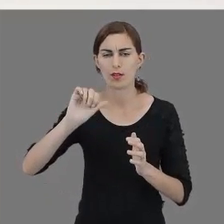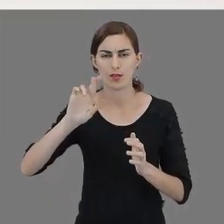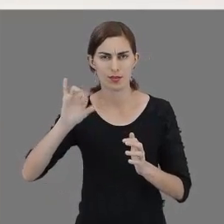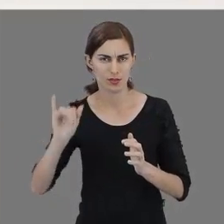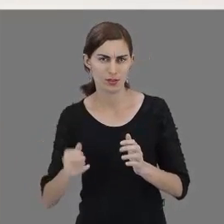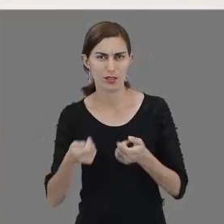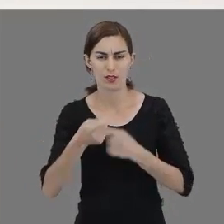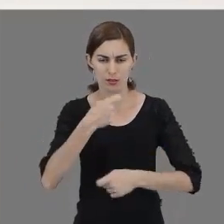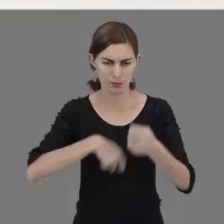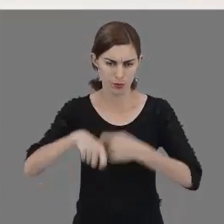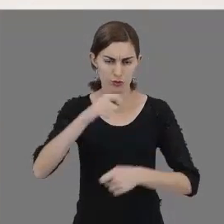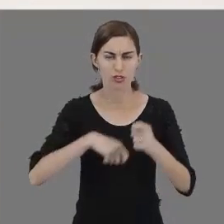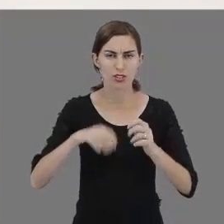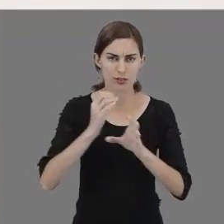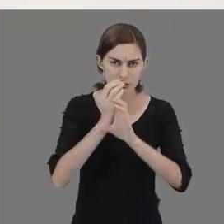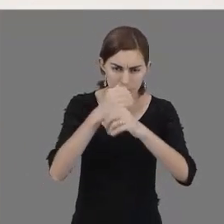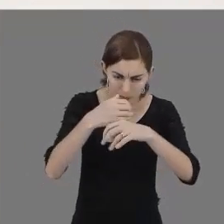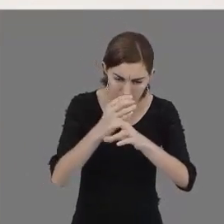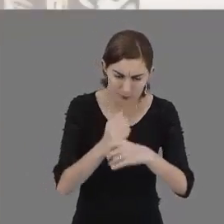pressupostos da administração científica